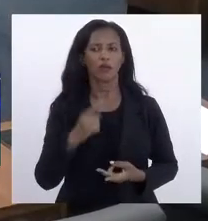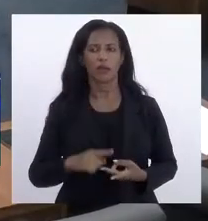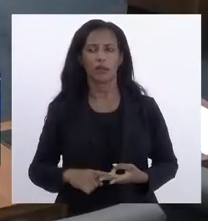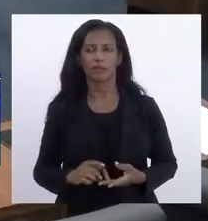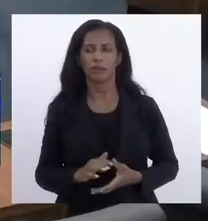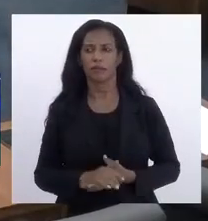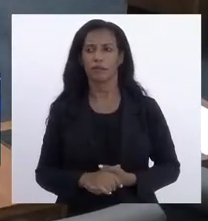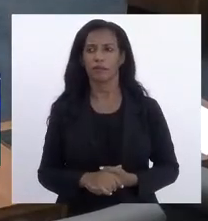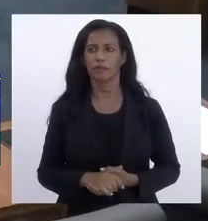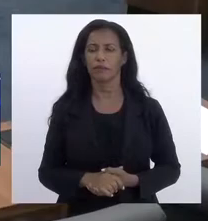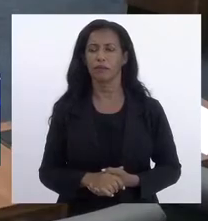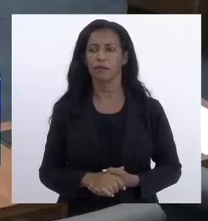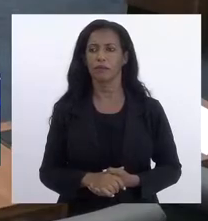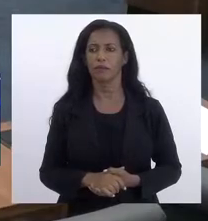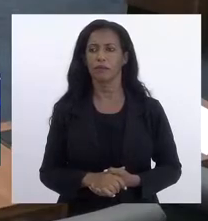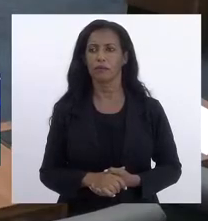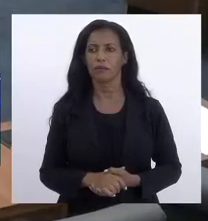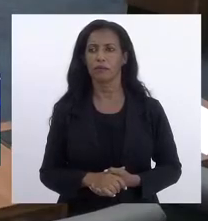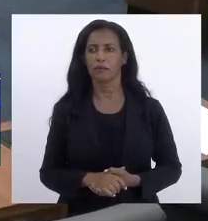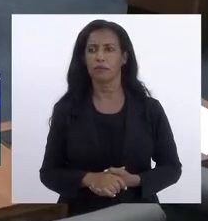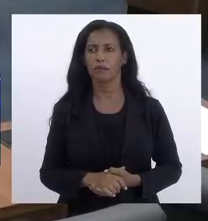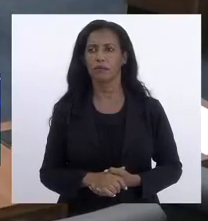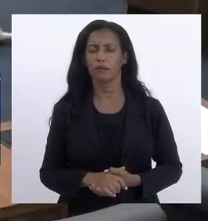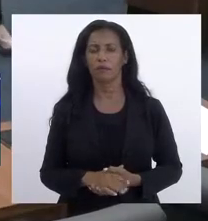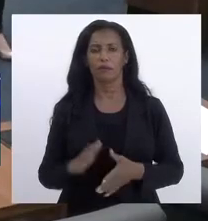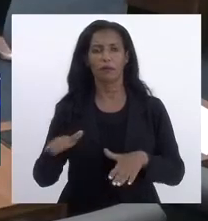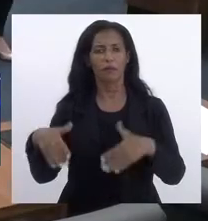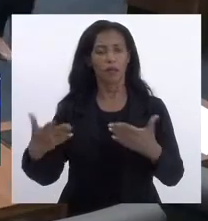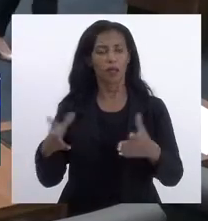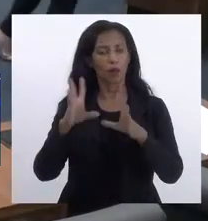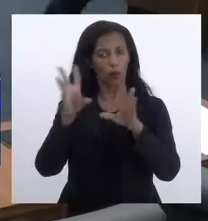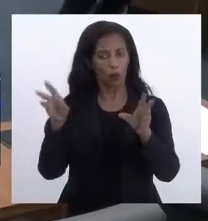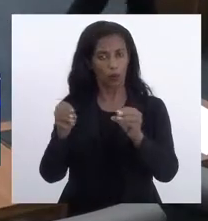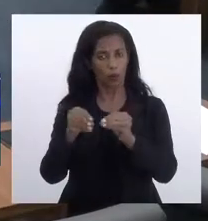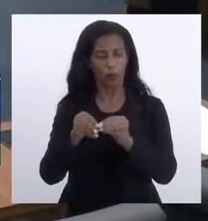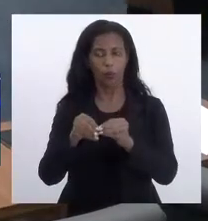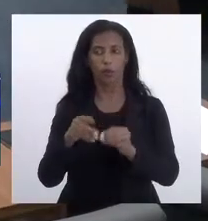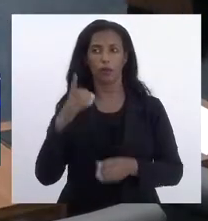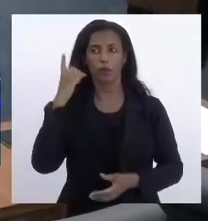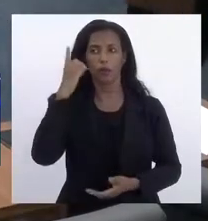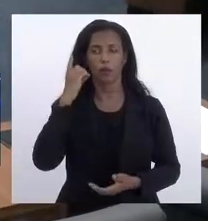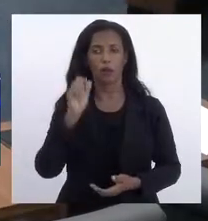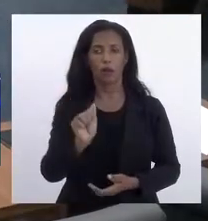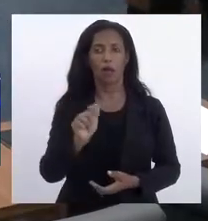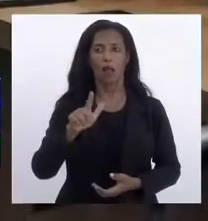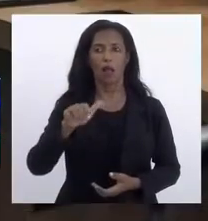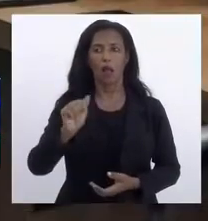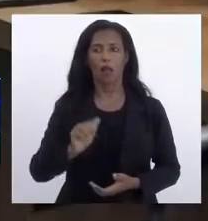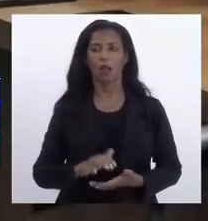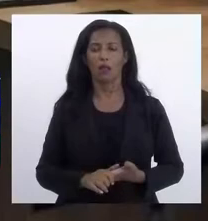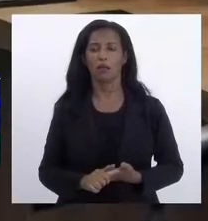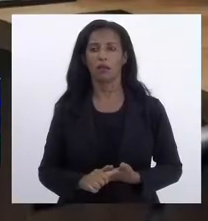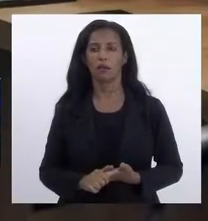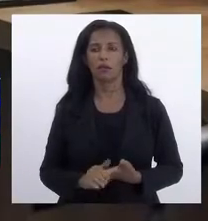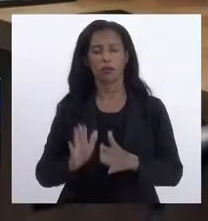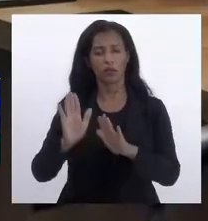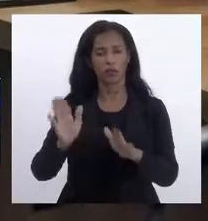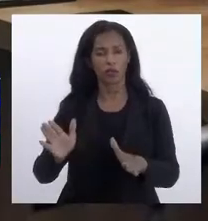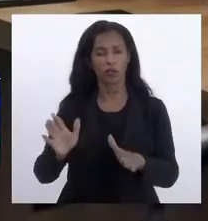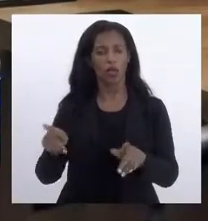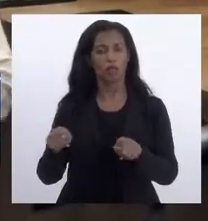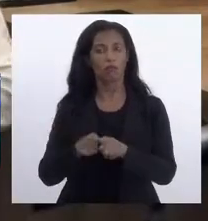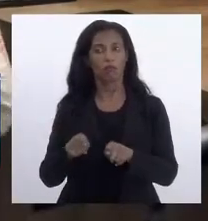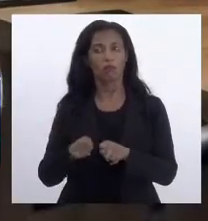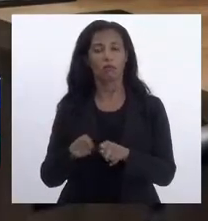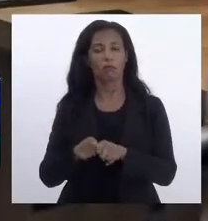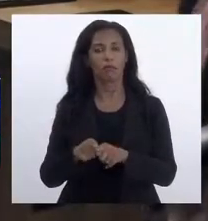Mônica. Perfeito, senhor presidente. Então, concluindo, deputada Alana Passos, por favor, já,